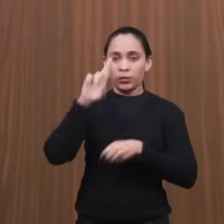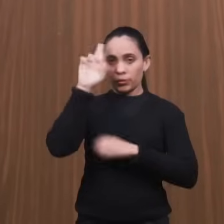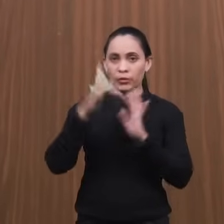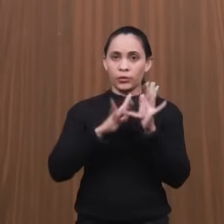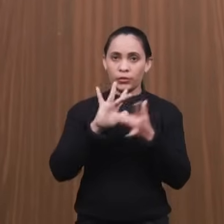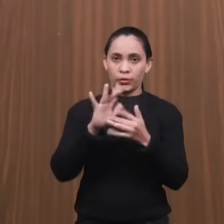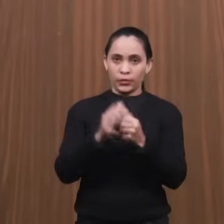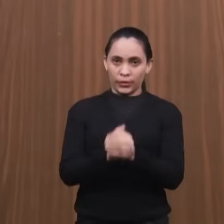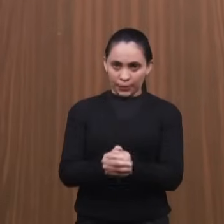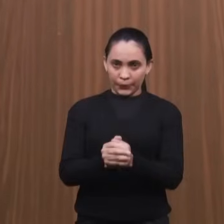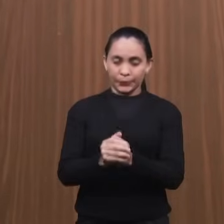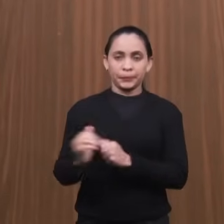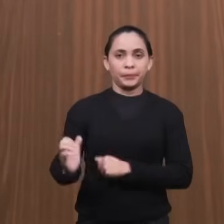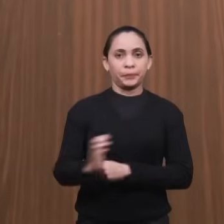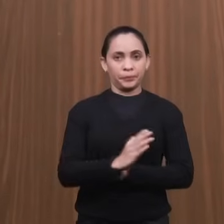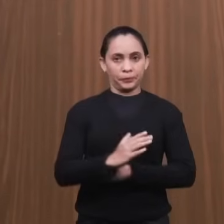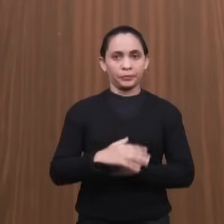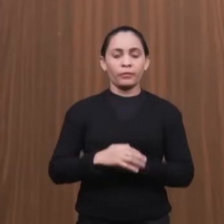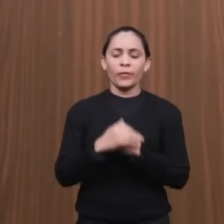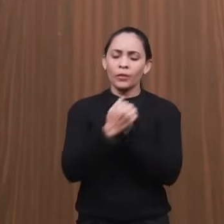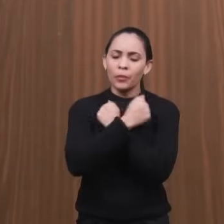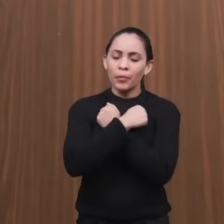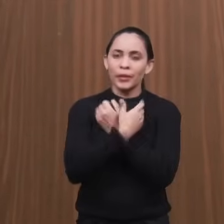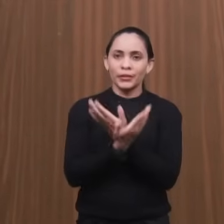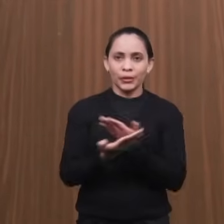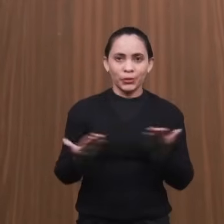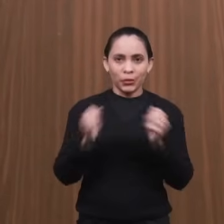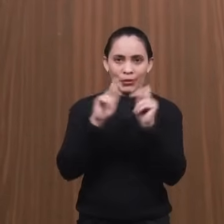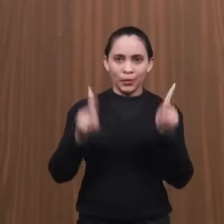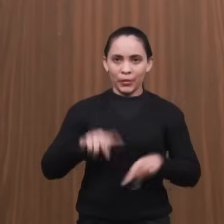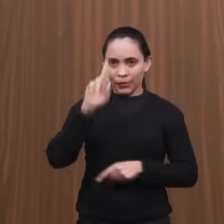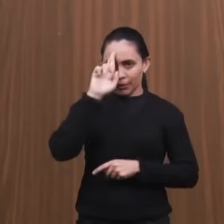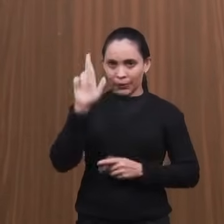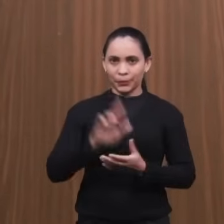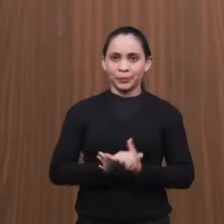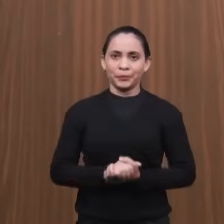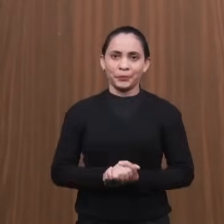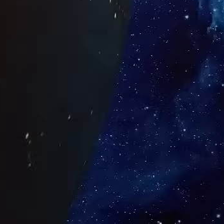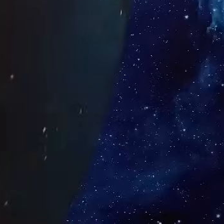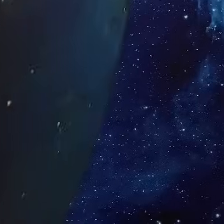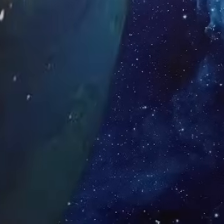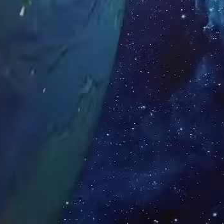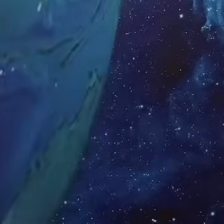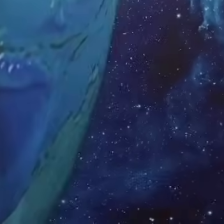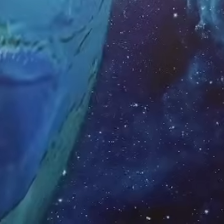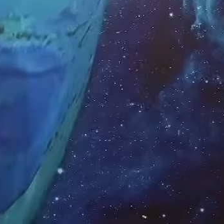Jesus. Amém. Um abraço a todos, a paz do Senhor Jesus.